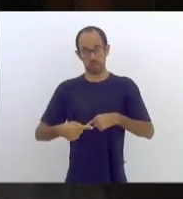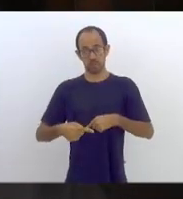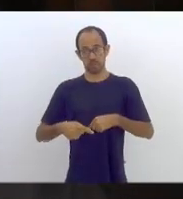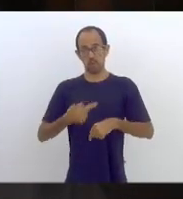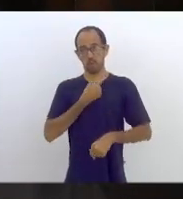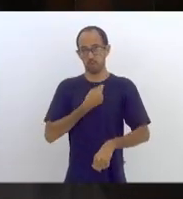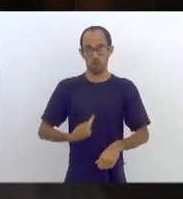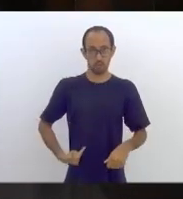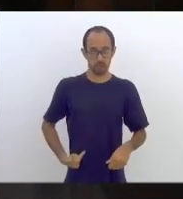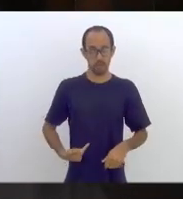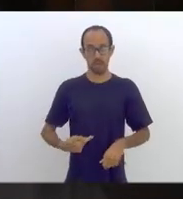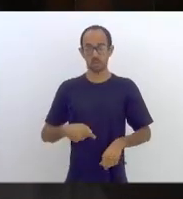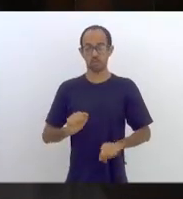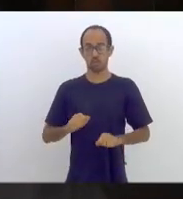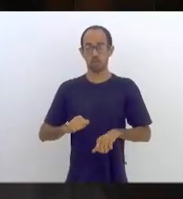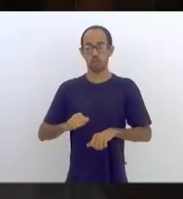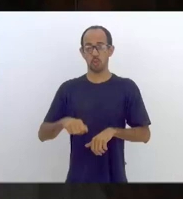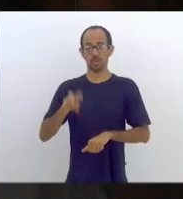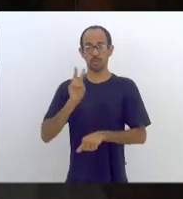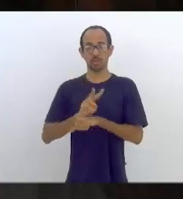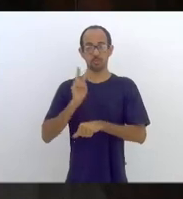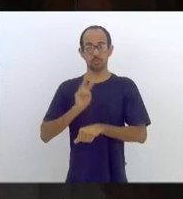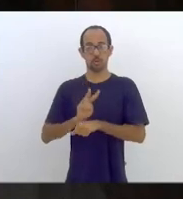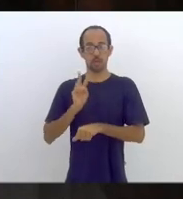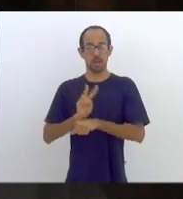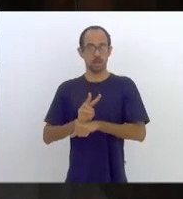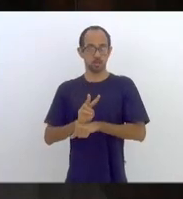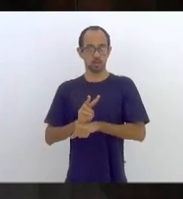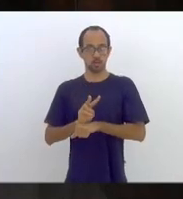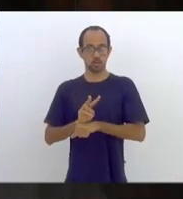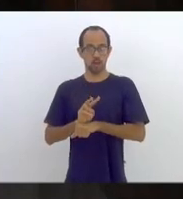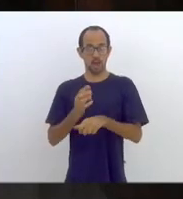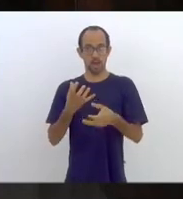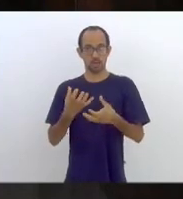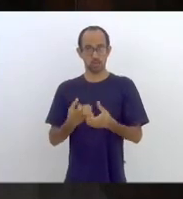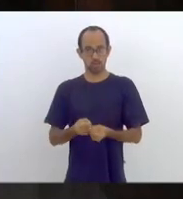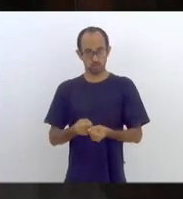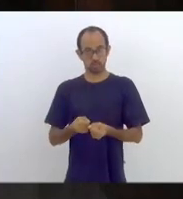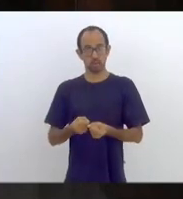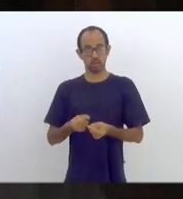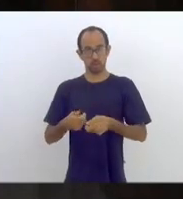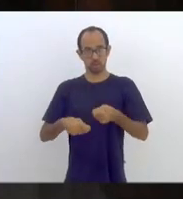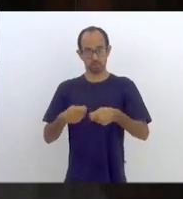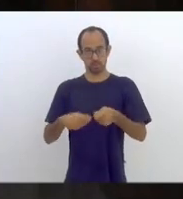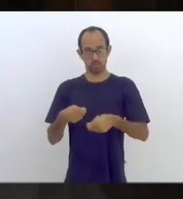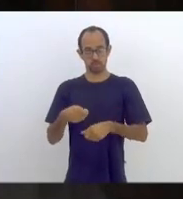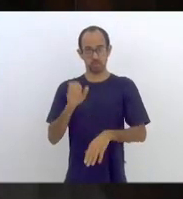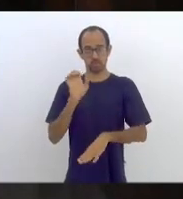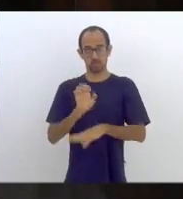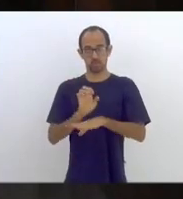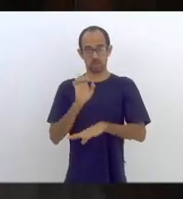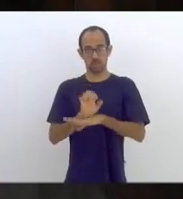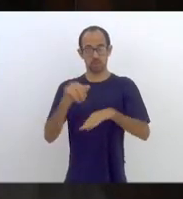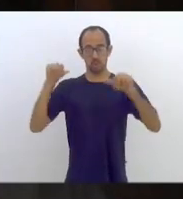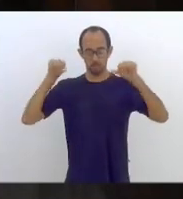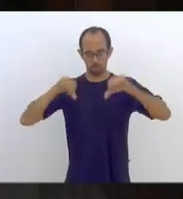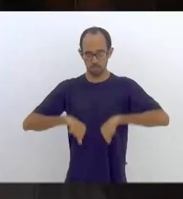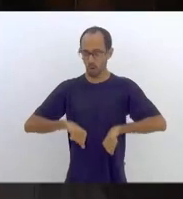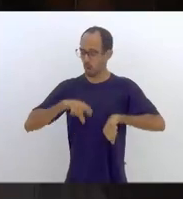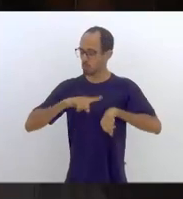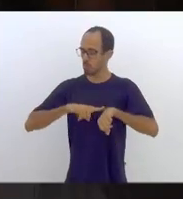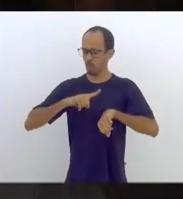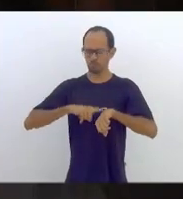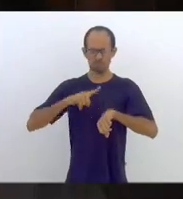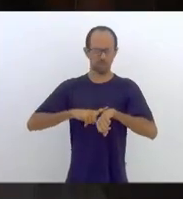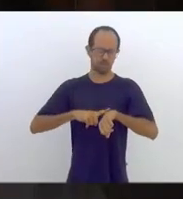governador em exercício assumindo o comando desse estado no pior momento que